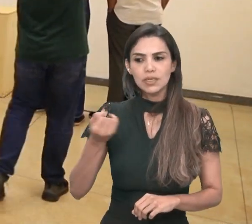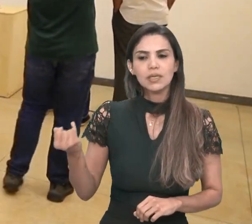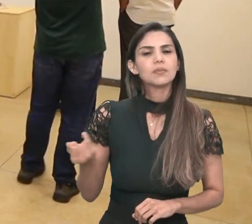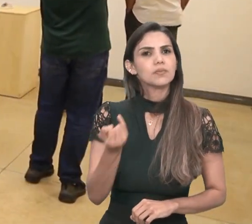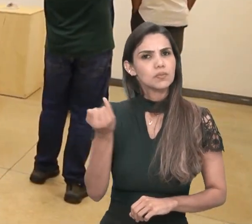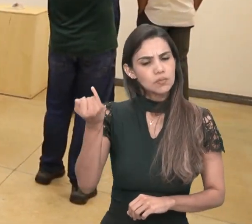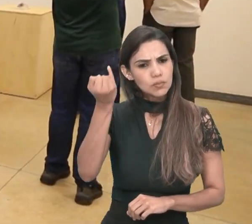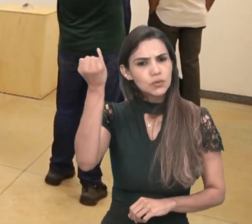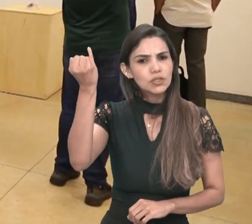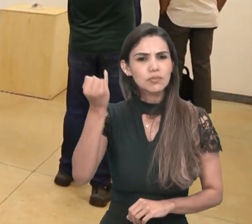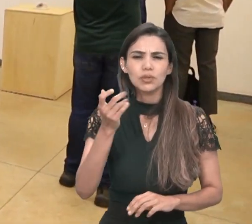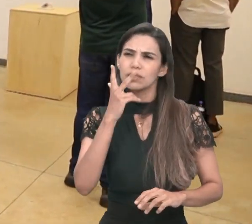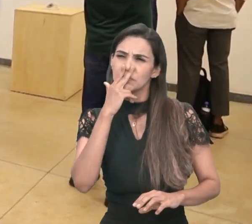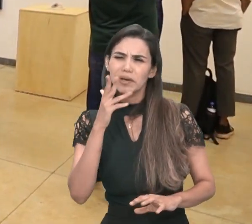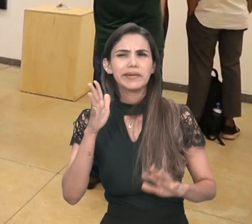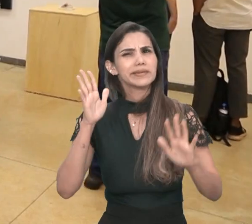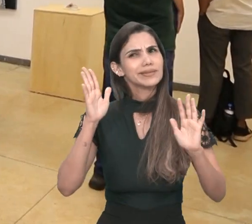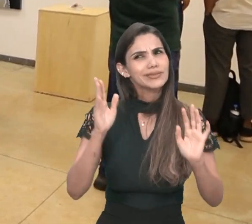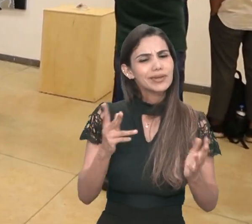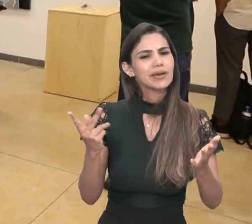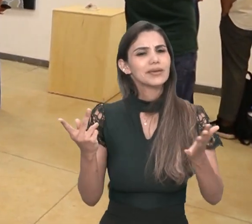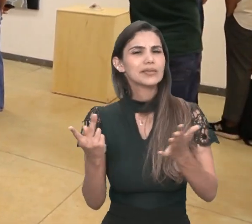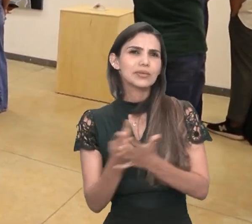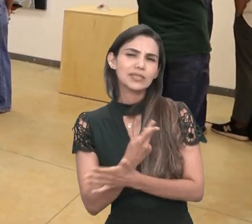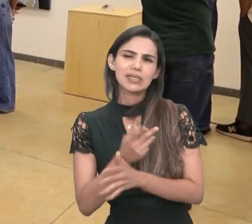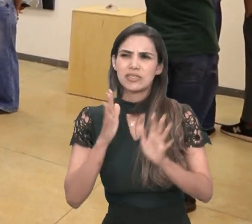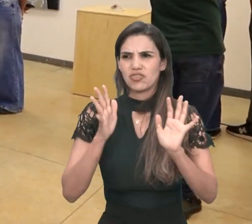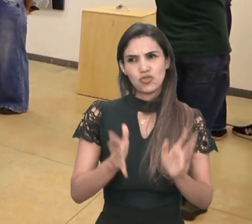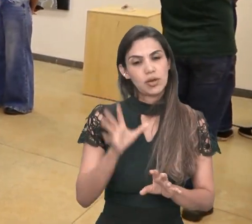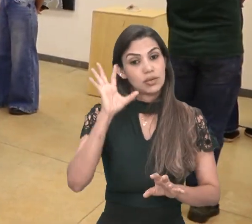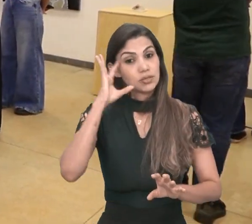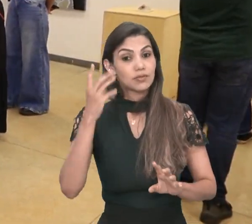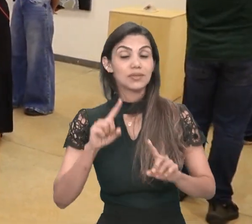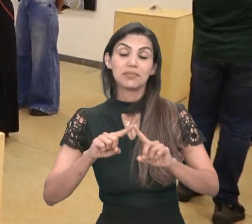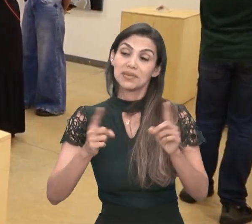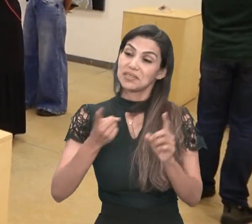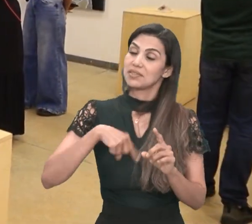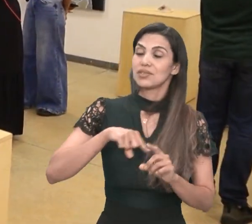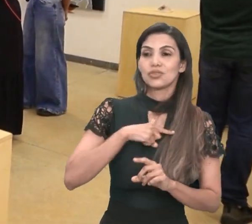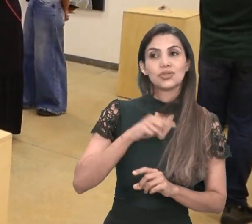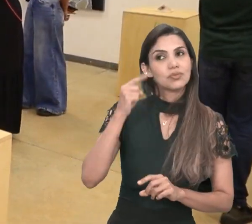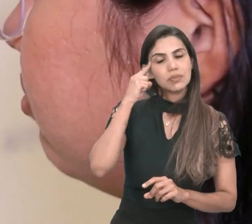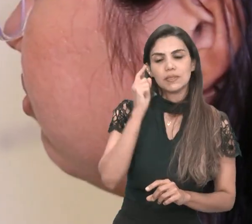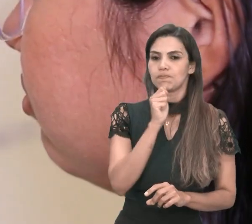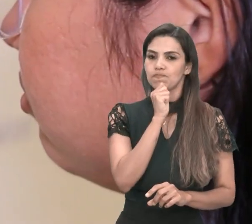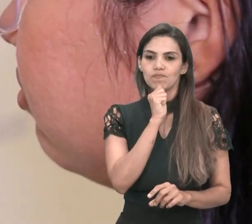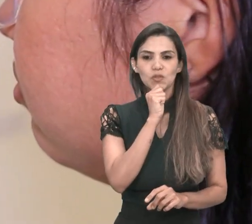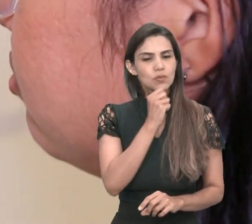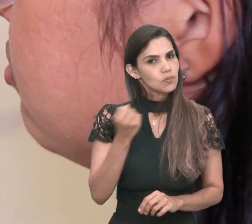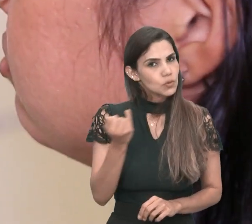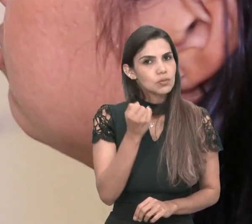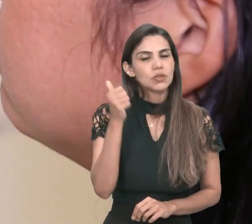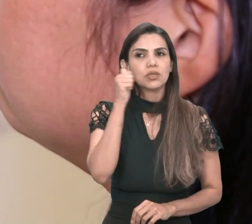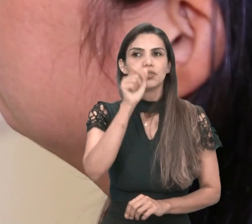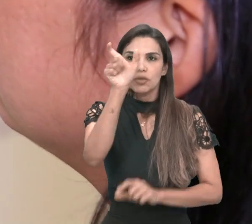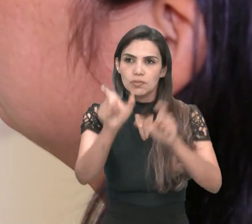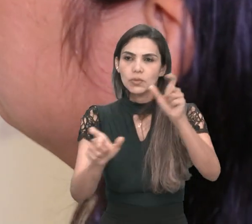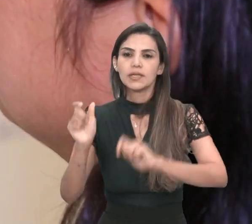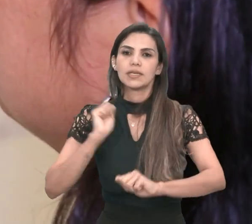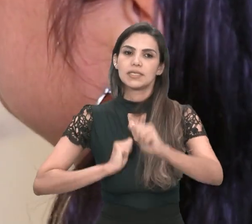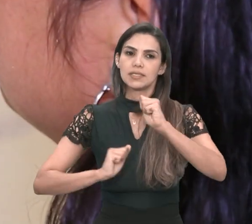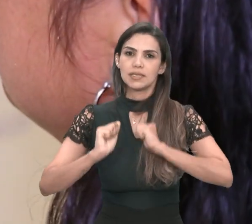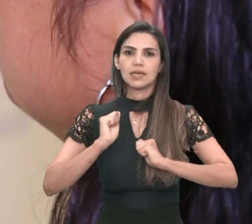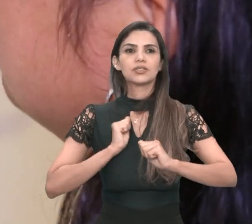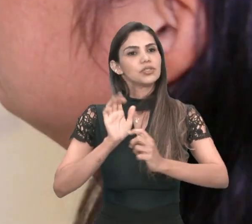está acontecendo e que já está, né, resolvido, consideramos que não, que é sempre importante ter cada vez mais uma exposição